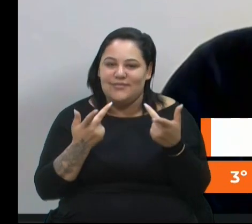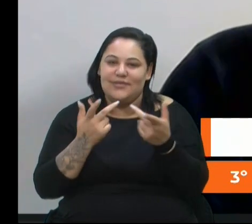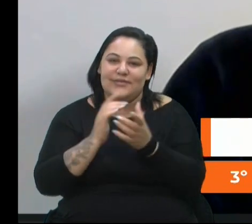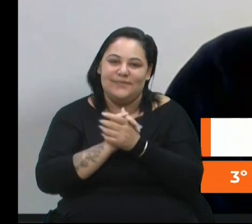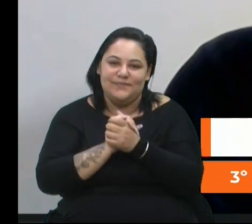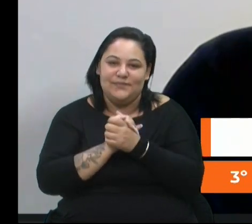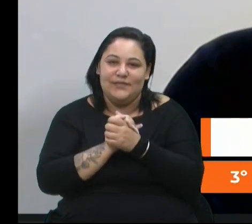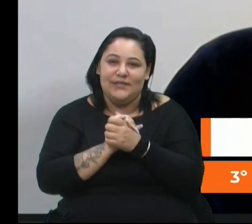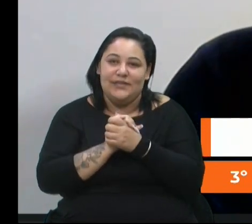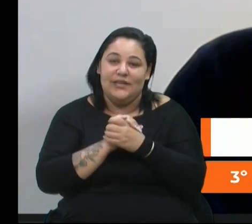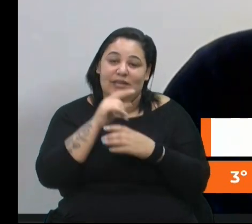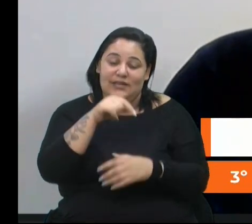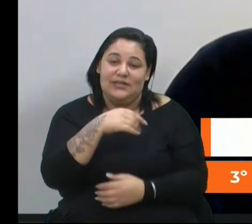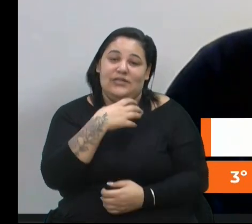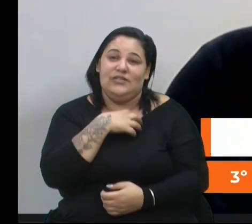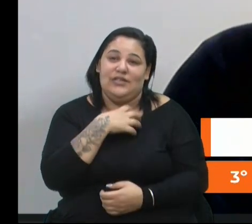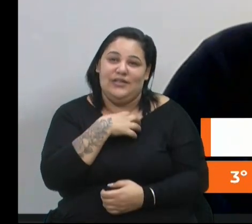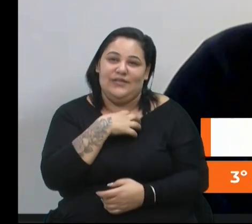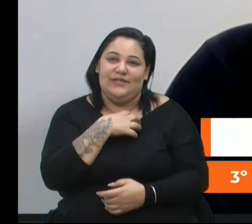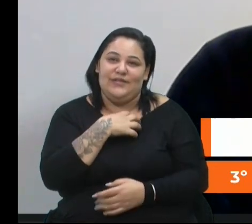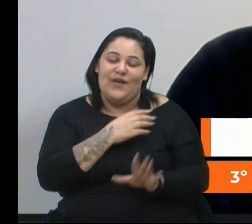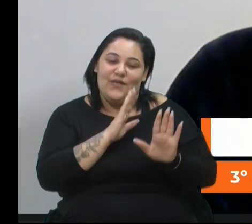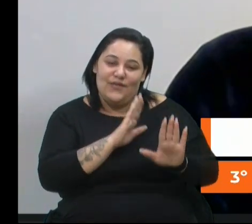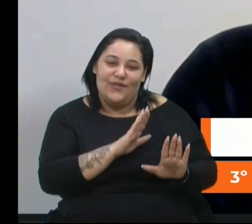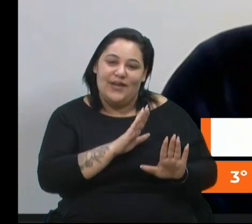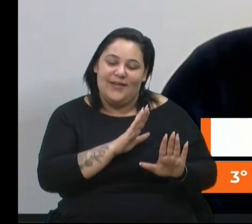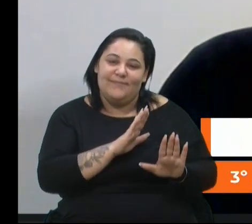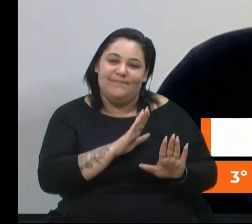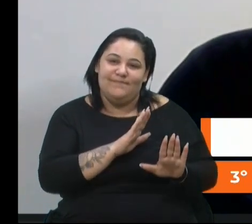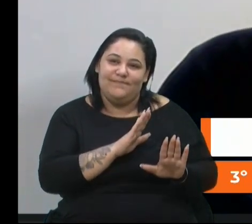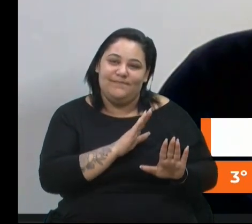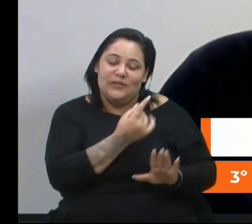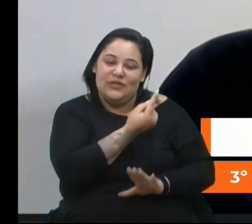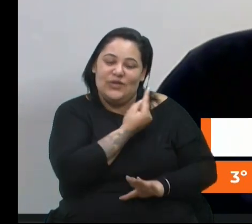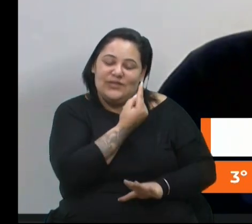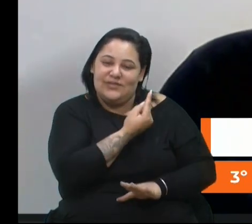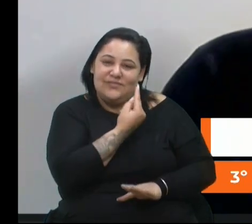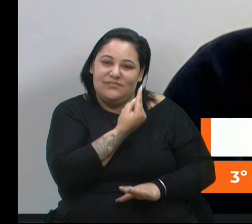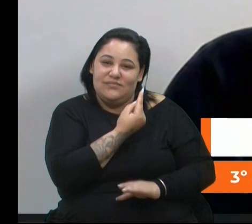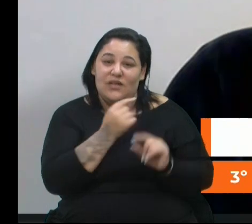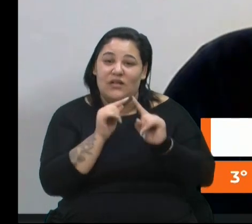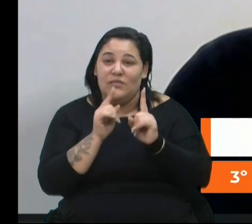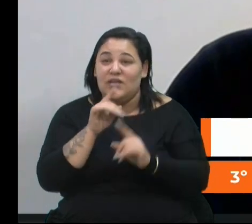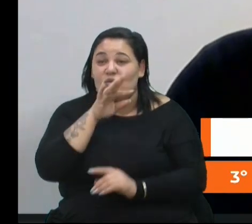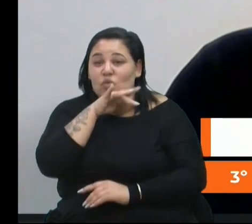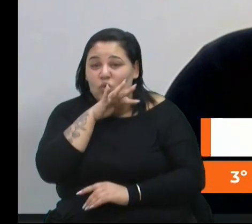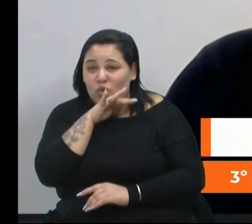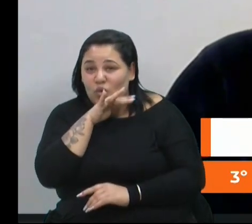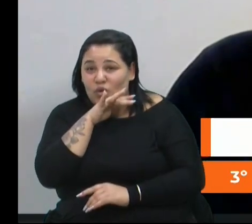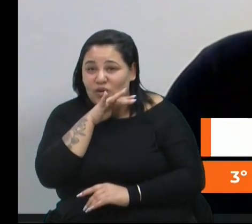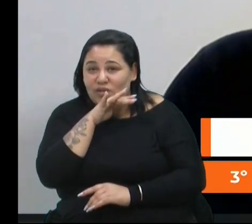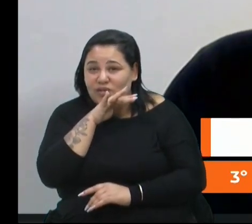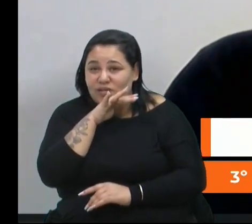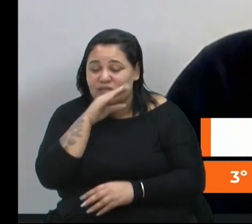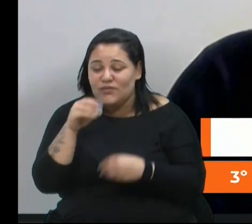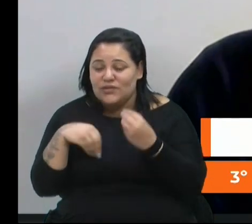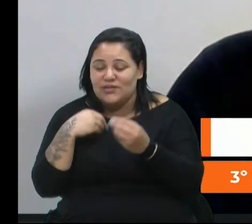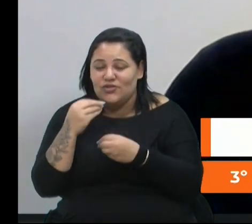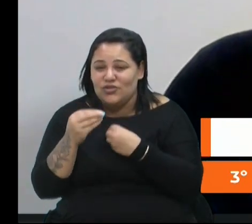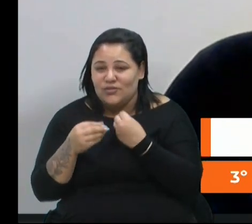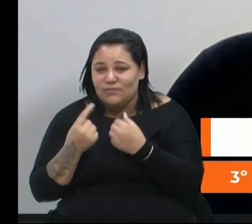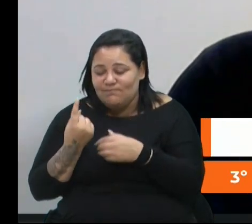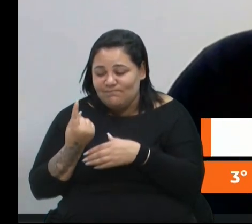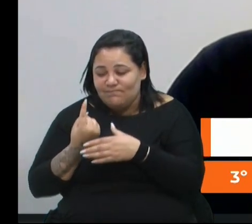e, de certa forma, ficar ali invisível. Só que o ruim é que quando essas criaturinhas vão se sentindo invisíveis,